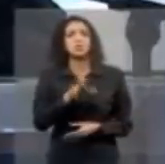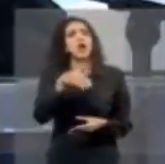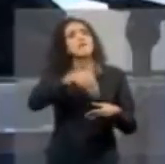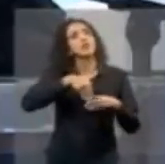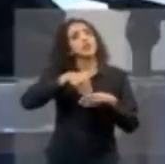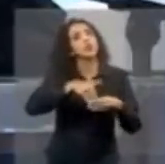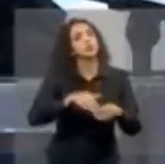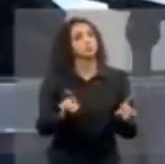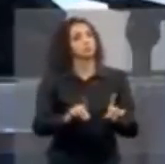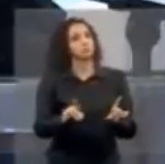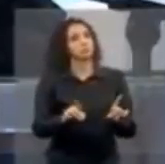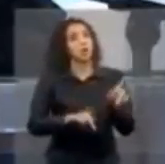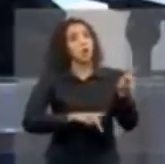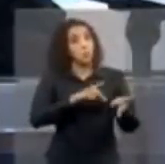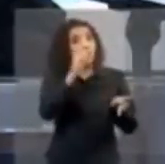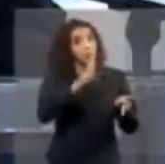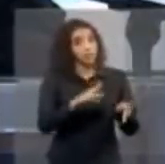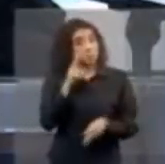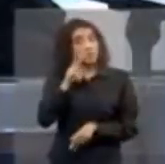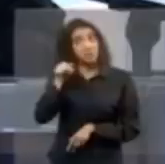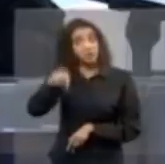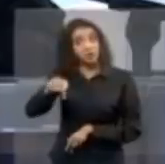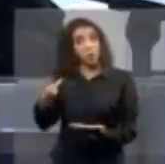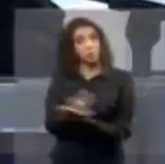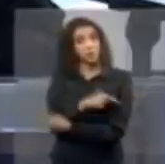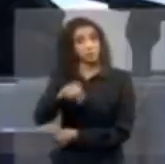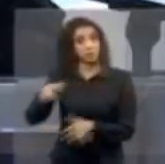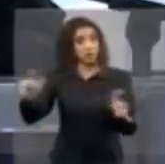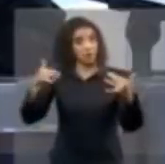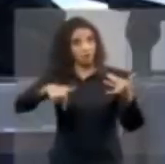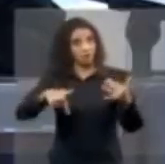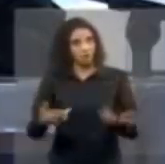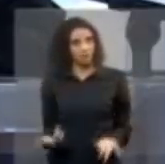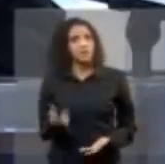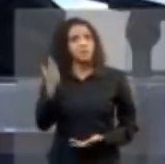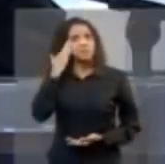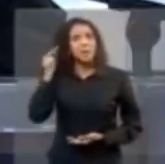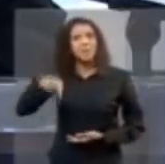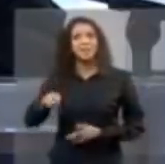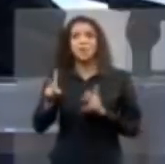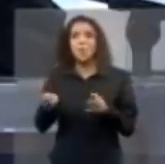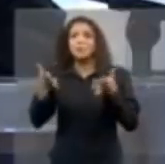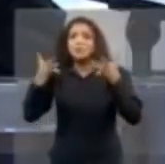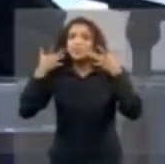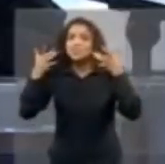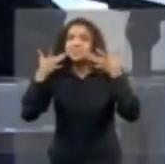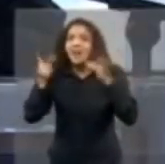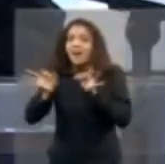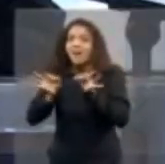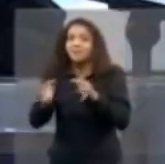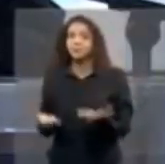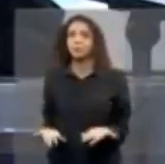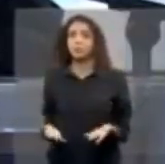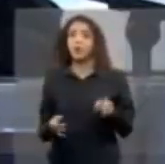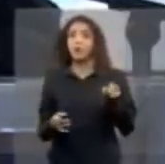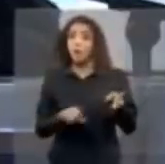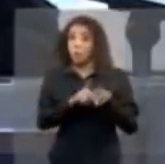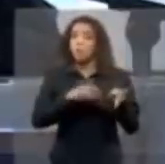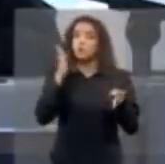somente voto. Os brasileiros estão vendo o que está acontecendo aqui. Sabem o teatro que está sendo armado. E sabem como